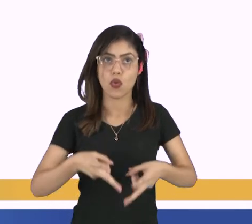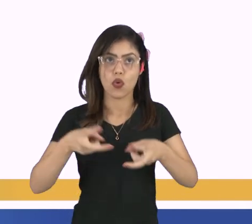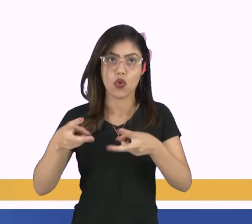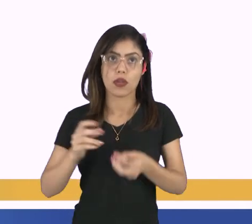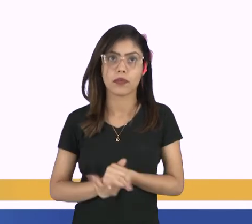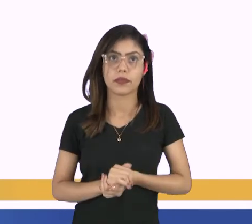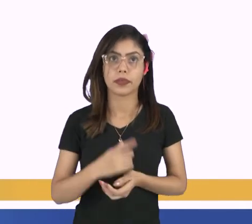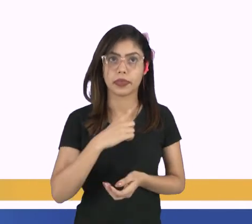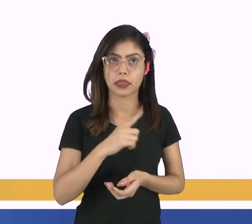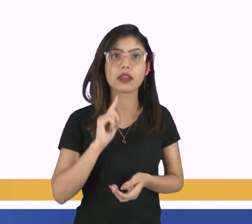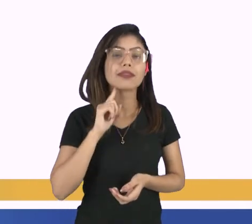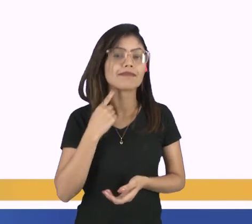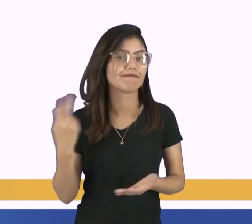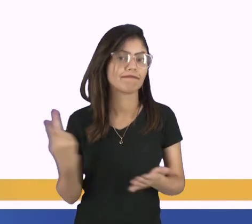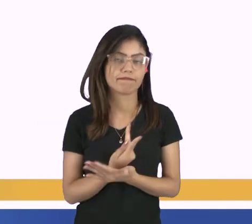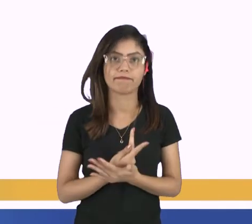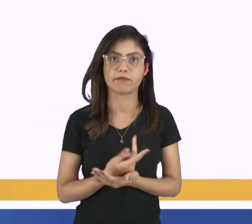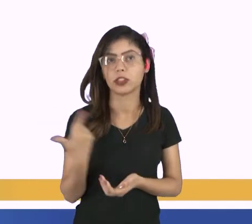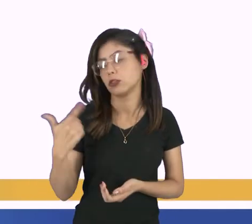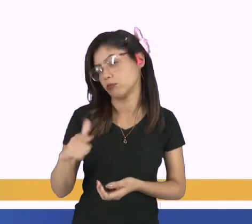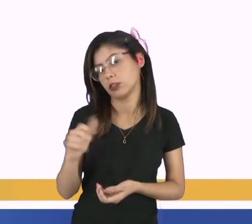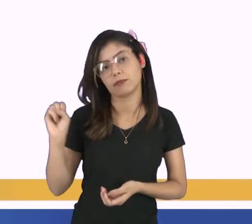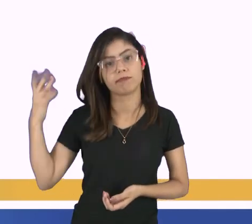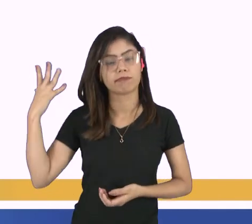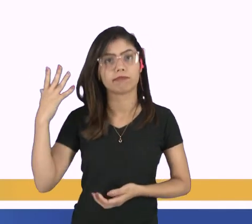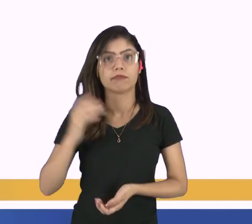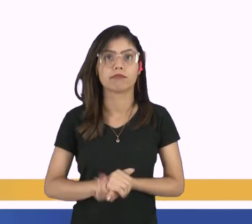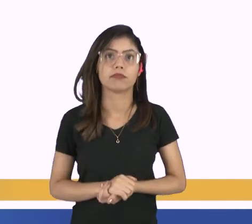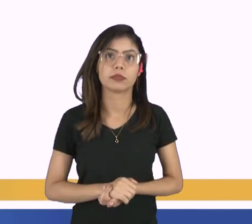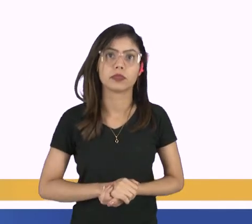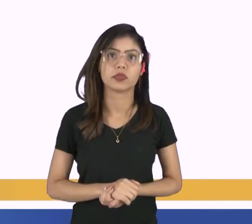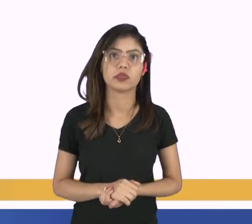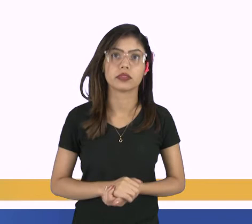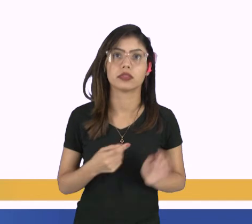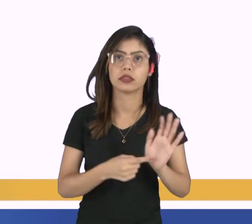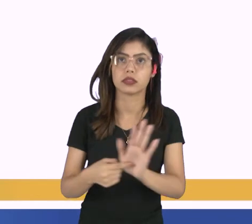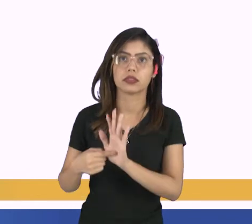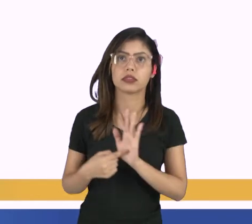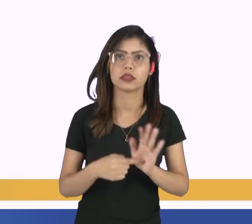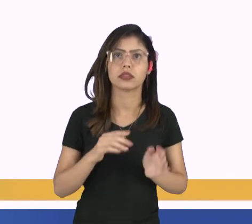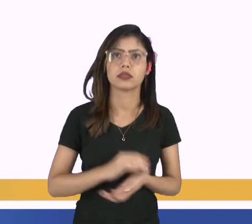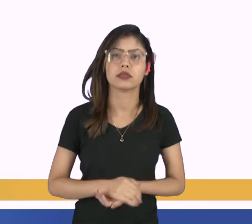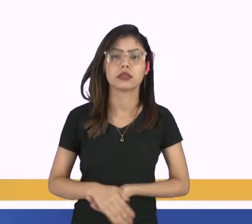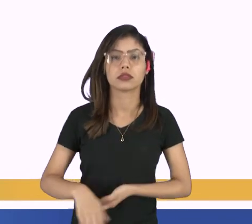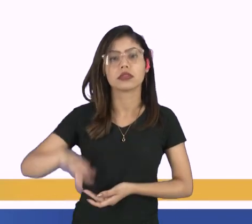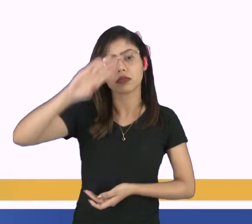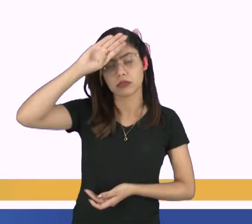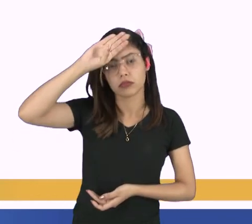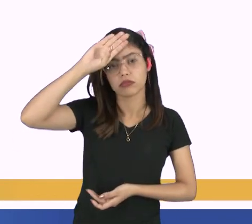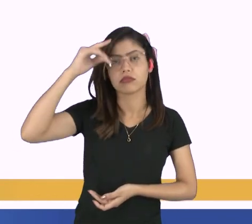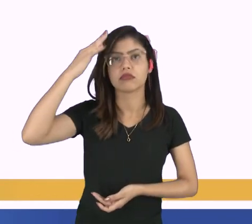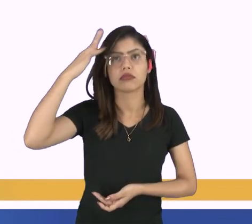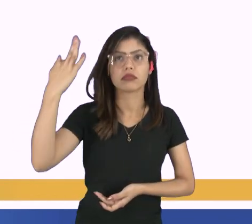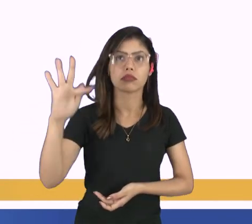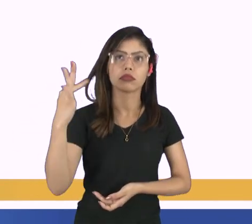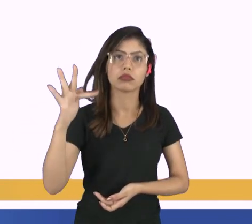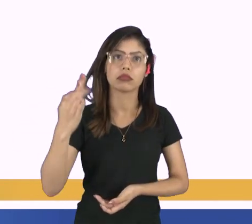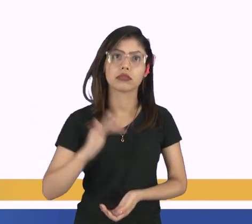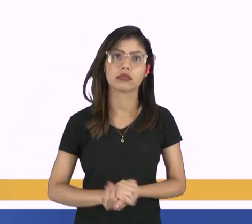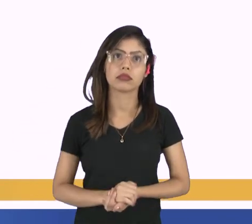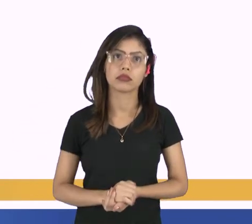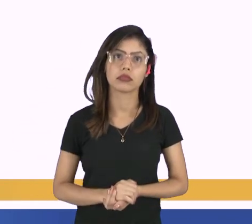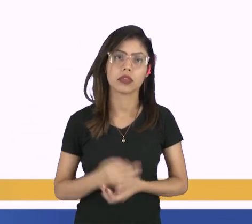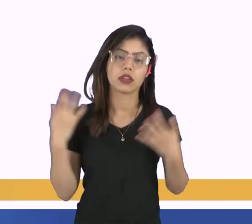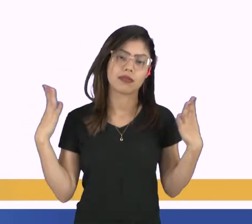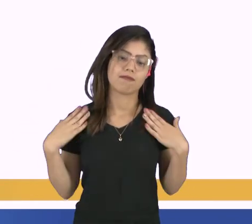pluviais e que a coleta de lixo não acontece ou que ela é de forma inadequada. Ele apresenta os seguintes sintomas: febre, dor de cabeça e